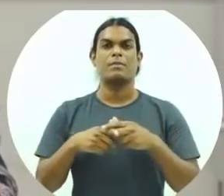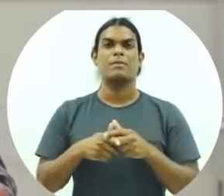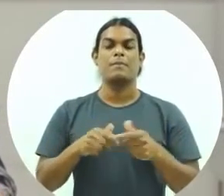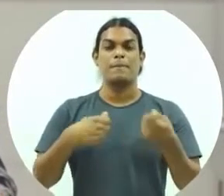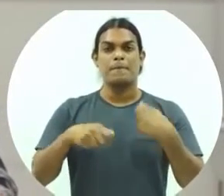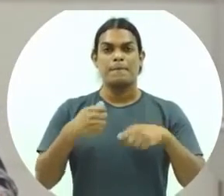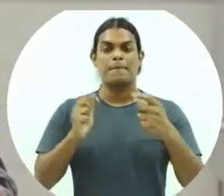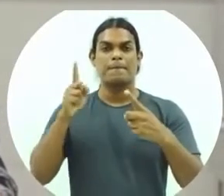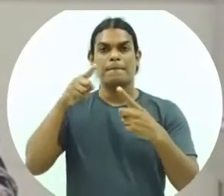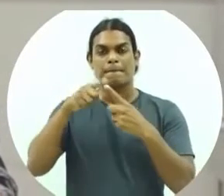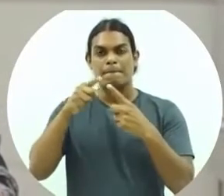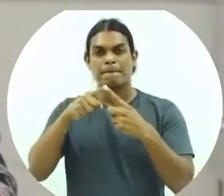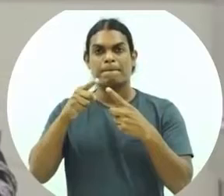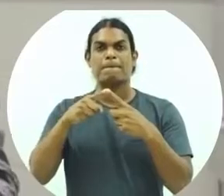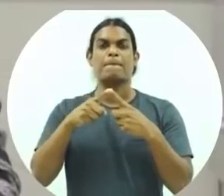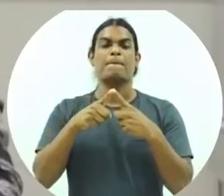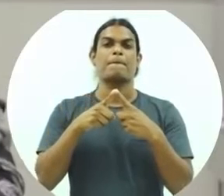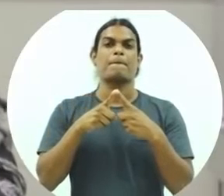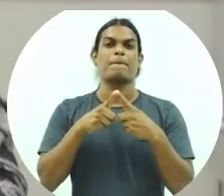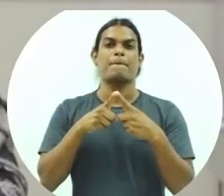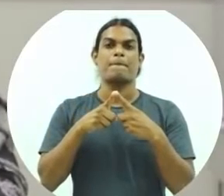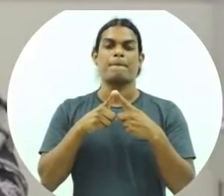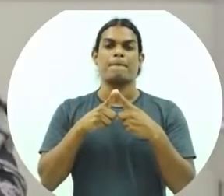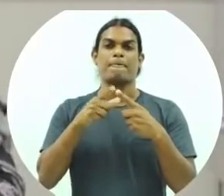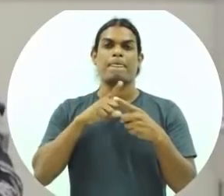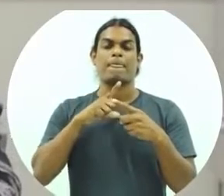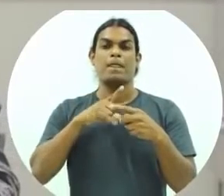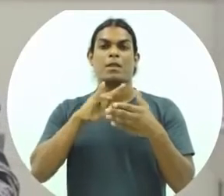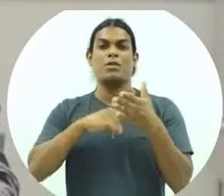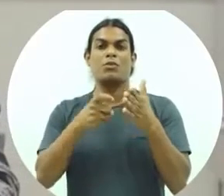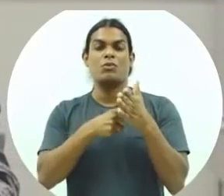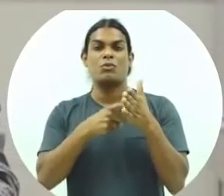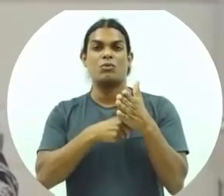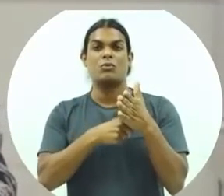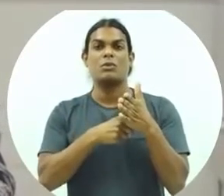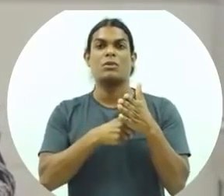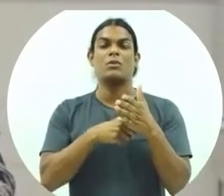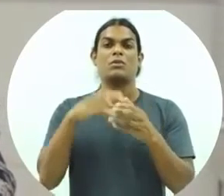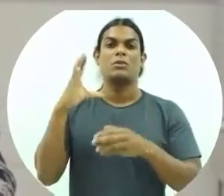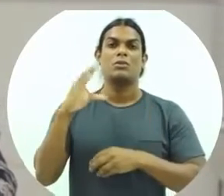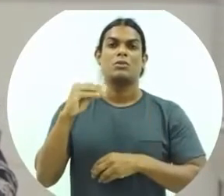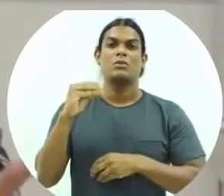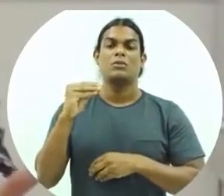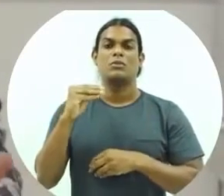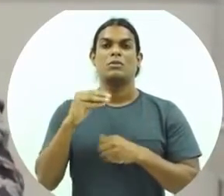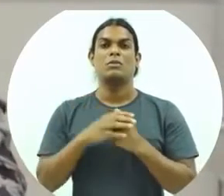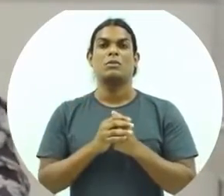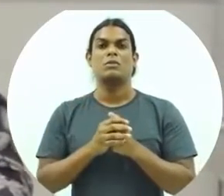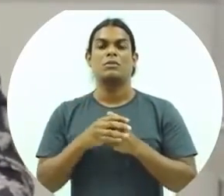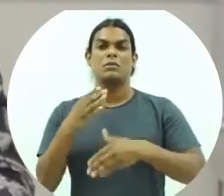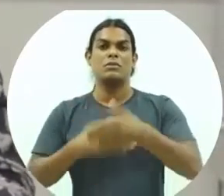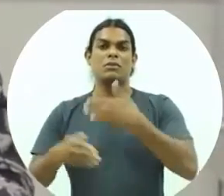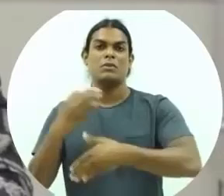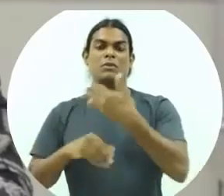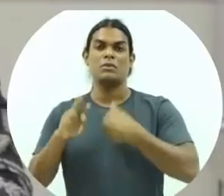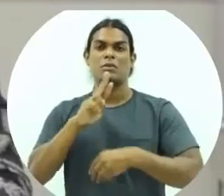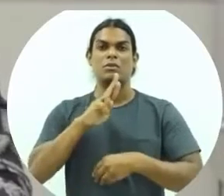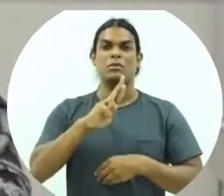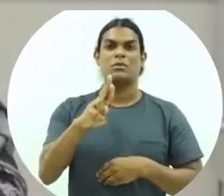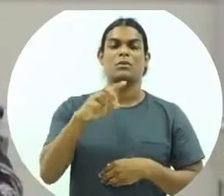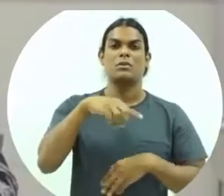visa continuamente a estabelecer um contrato com os funcionários referente aos resultados desejados